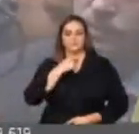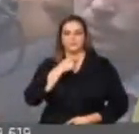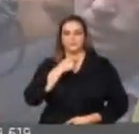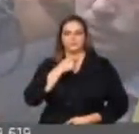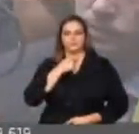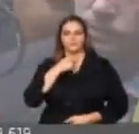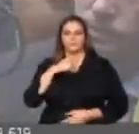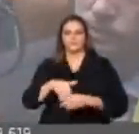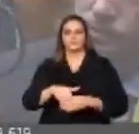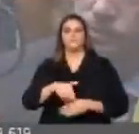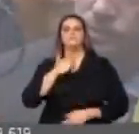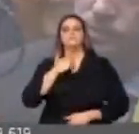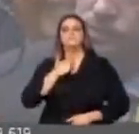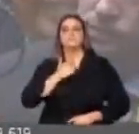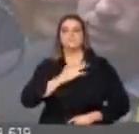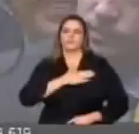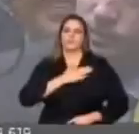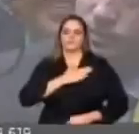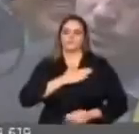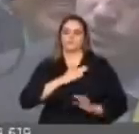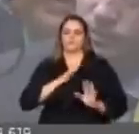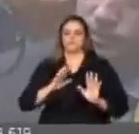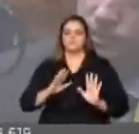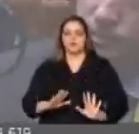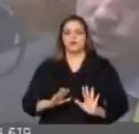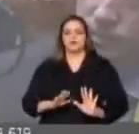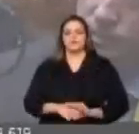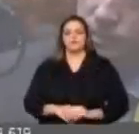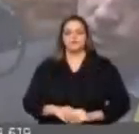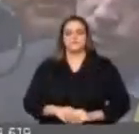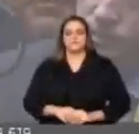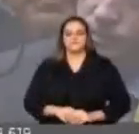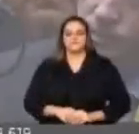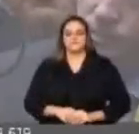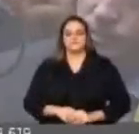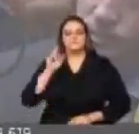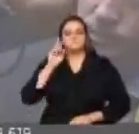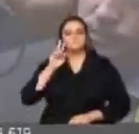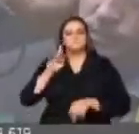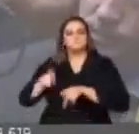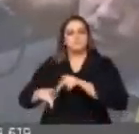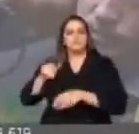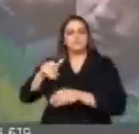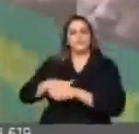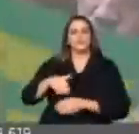manda. Mas o meu voto é para os meus eleitores da Bahia,